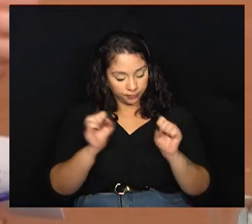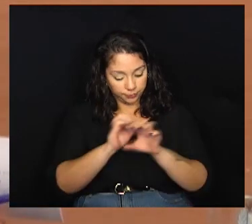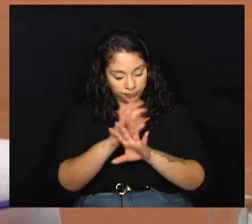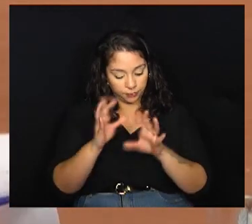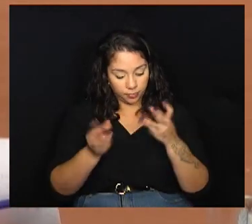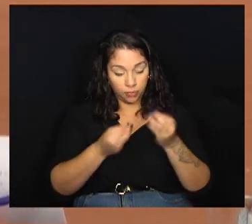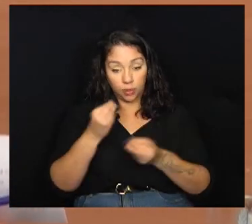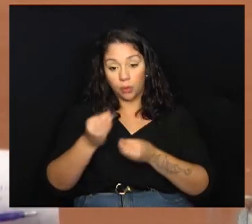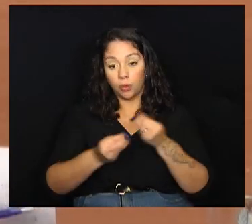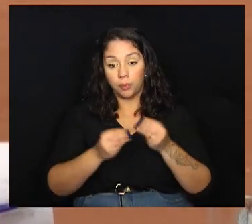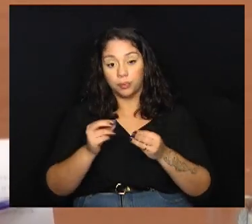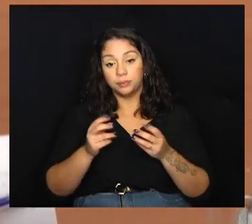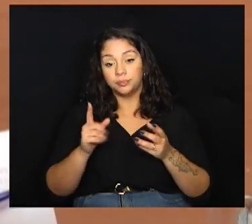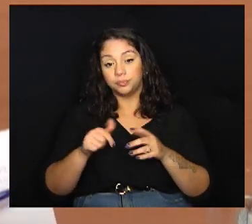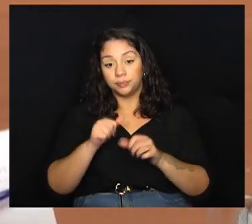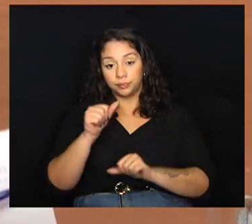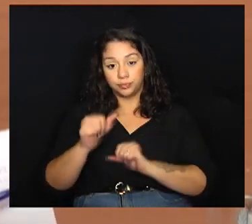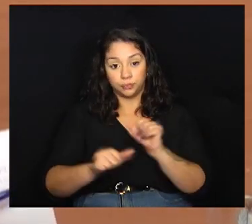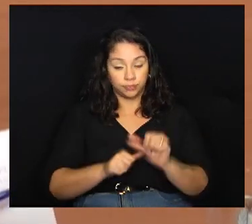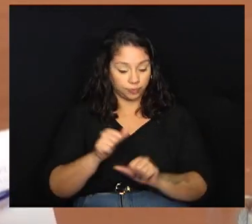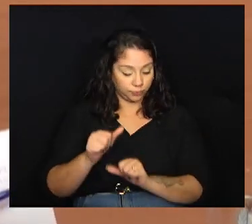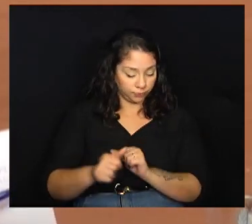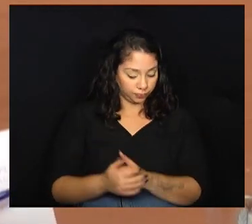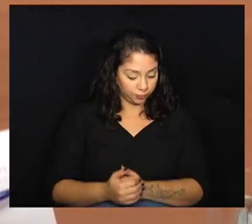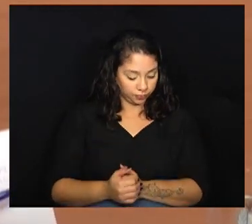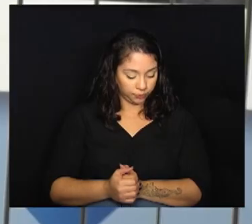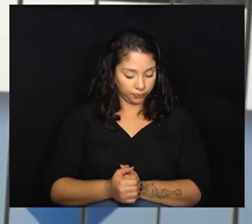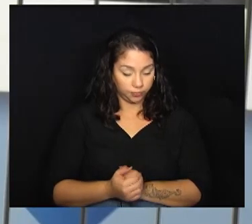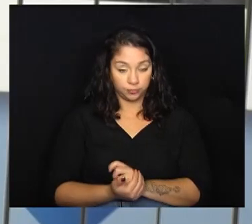mesmo com essa questão da mudança dos mandatos.